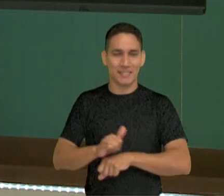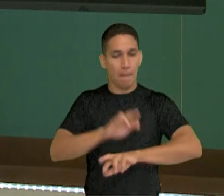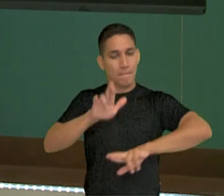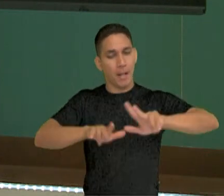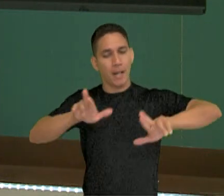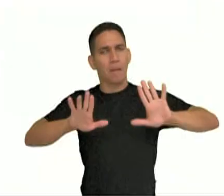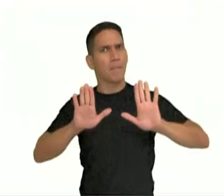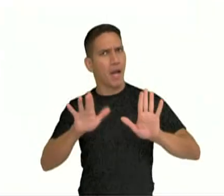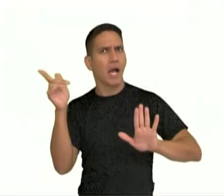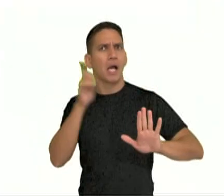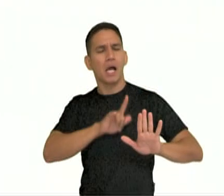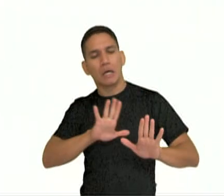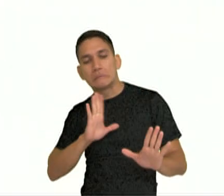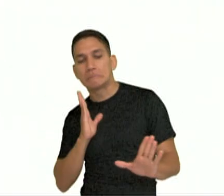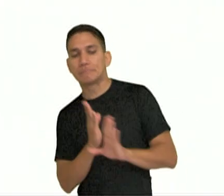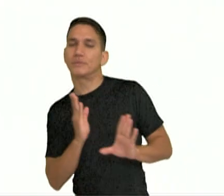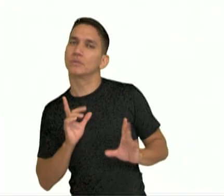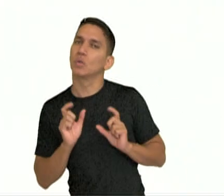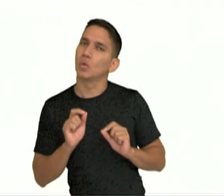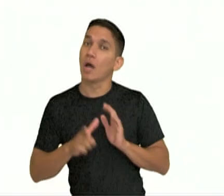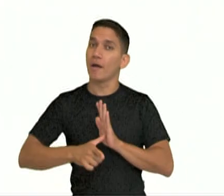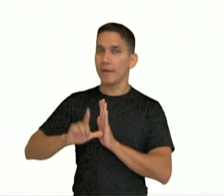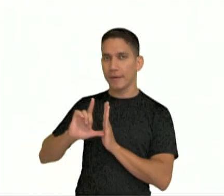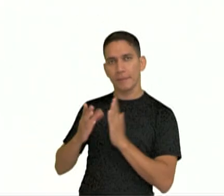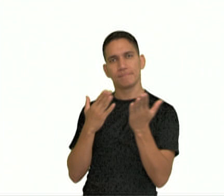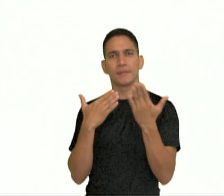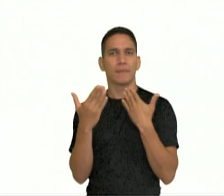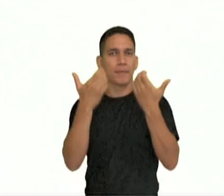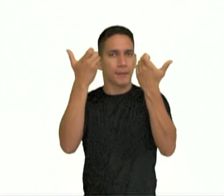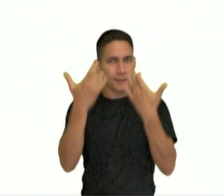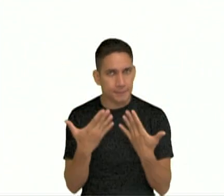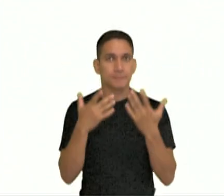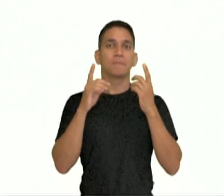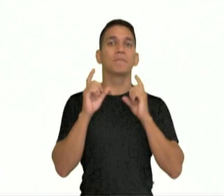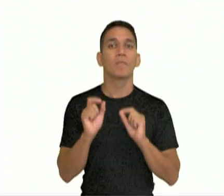para a gente chegar a isso, vamos conversar primeiro do que a gente chama de